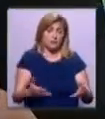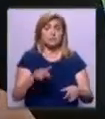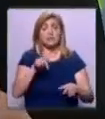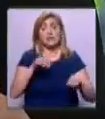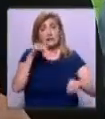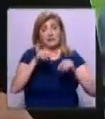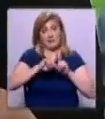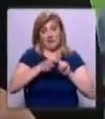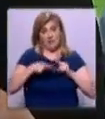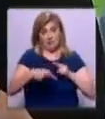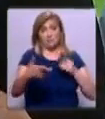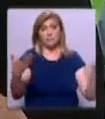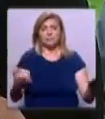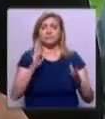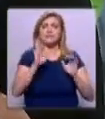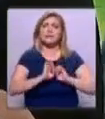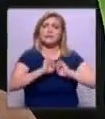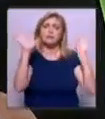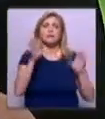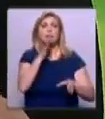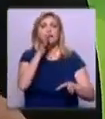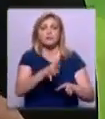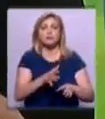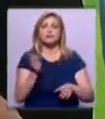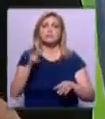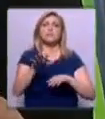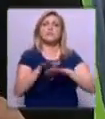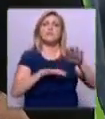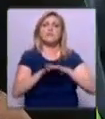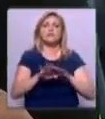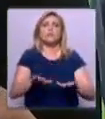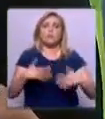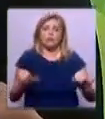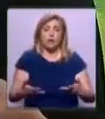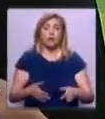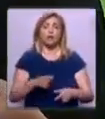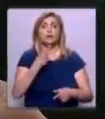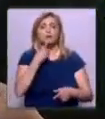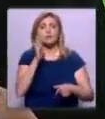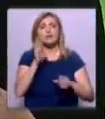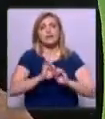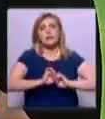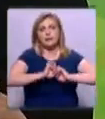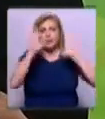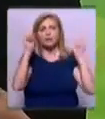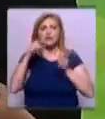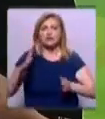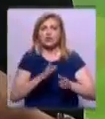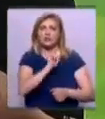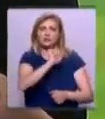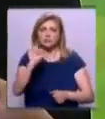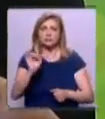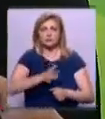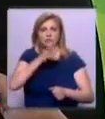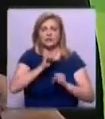eleitoral, terem a transparência e dizer ao que venham, definirem com clareza a sua estratégia